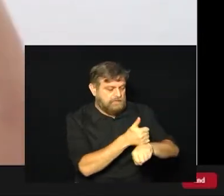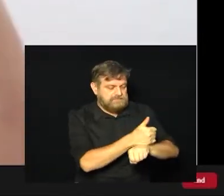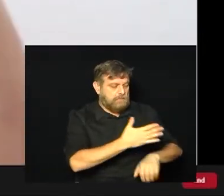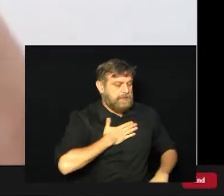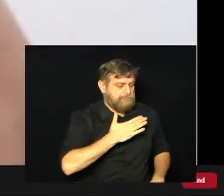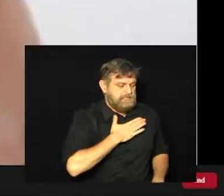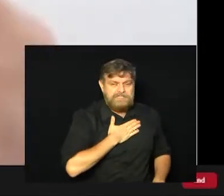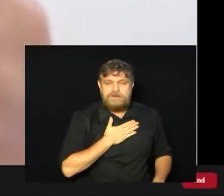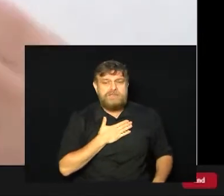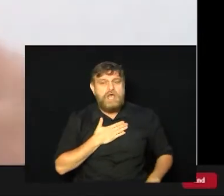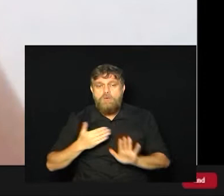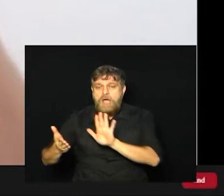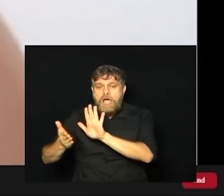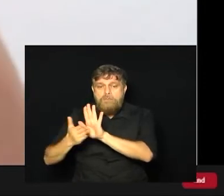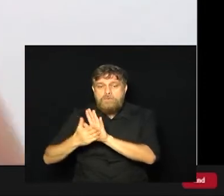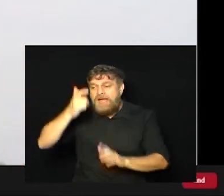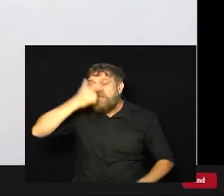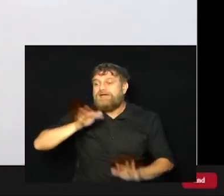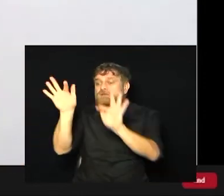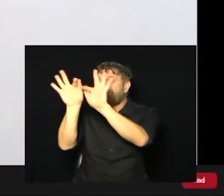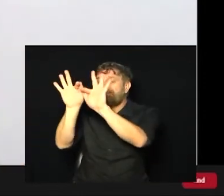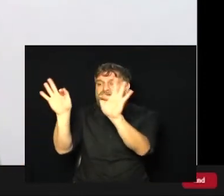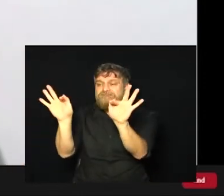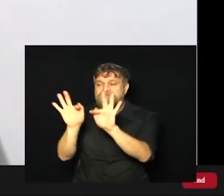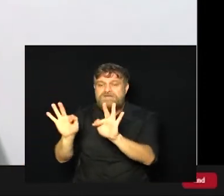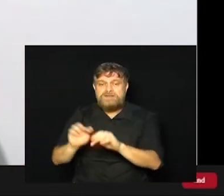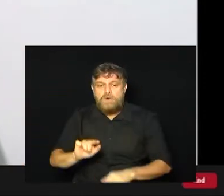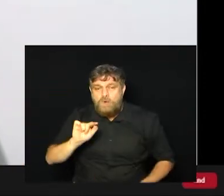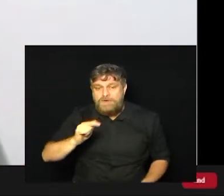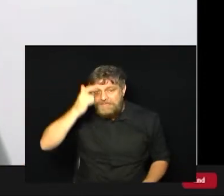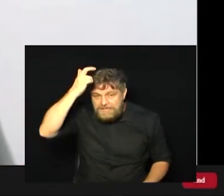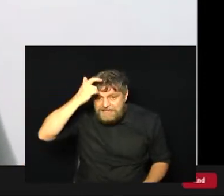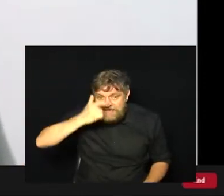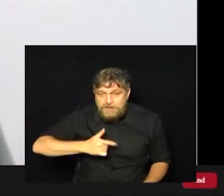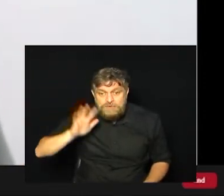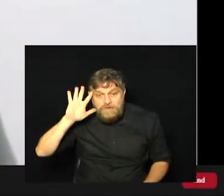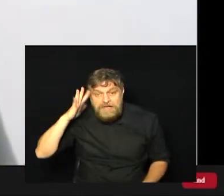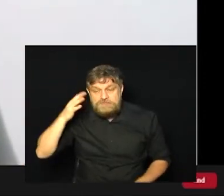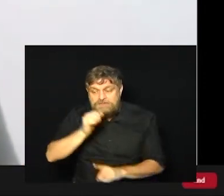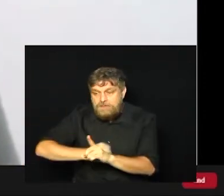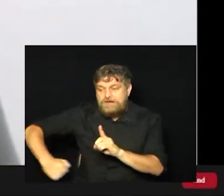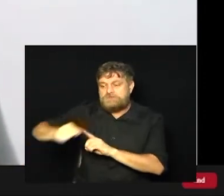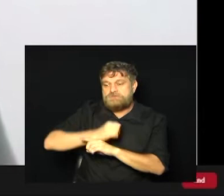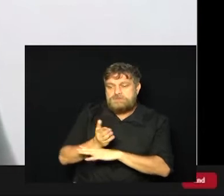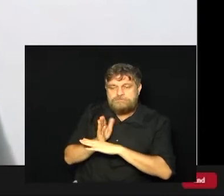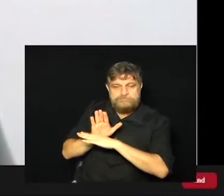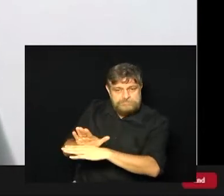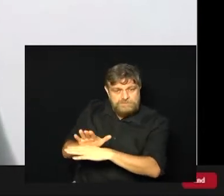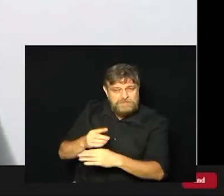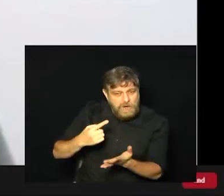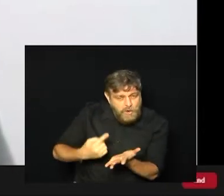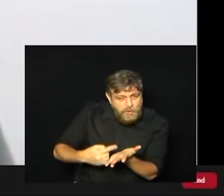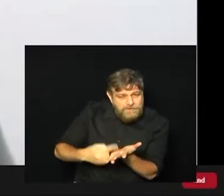um propósito de eu ser feliz com o que eu estou resolvendo para a sociedade. E olha, vamos combinar, a gente